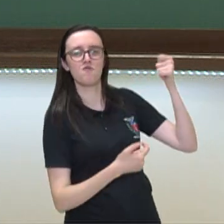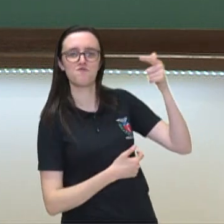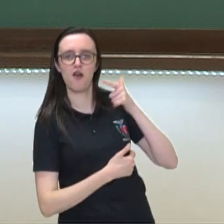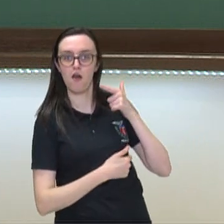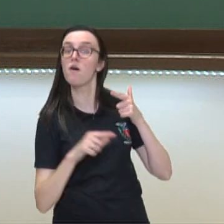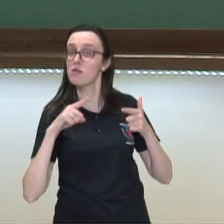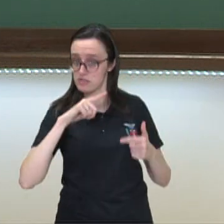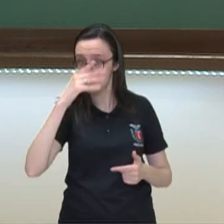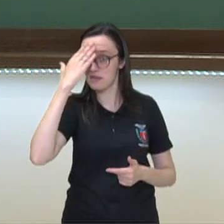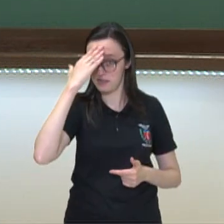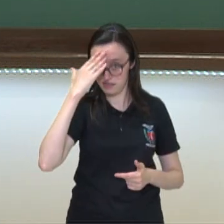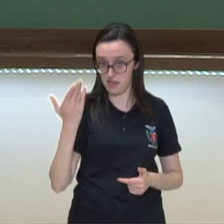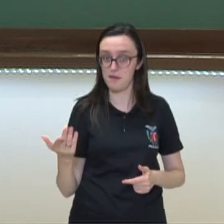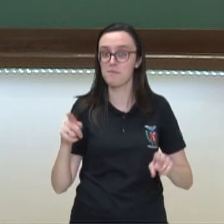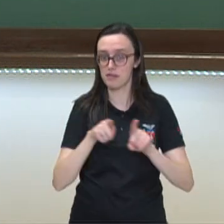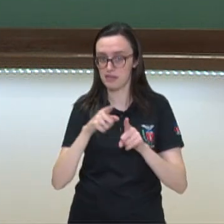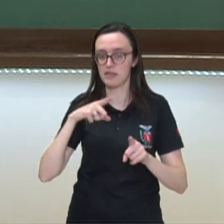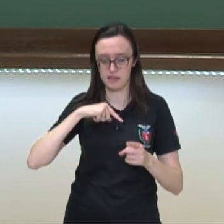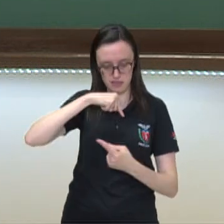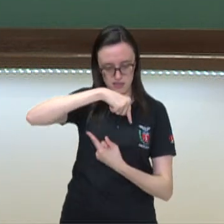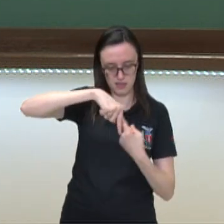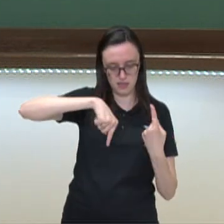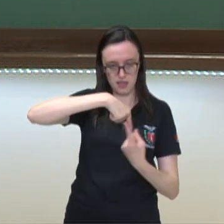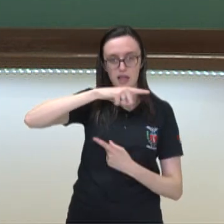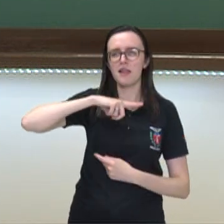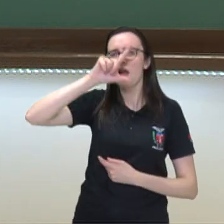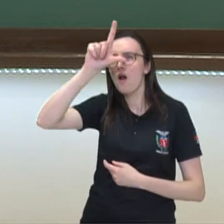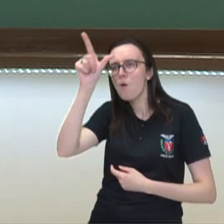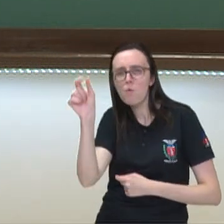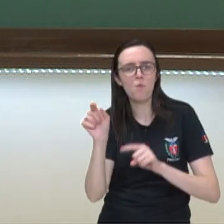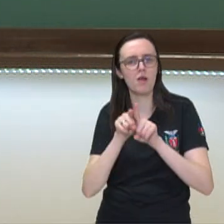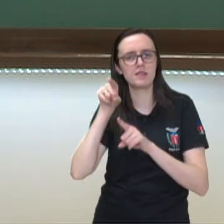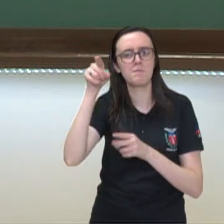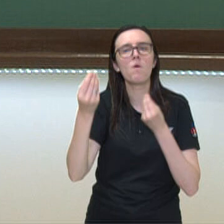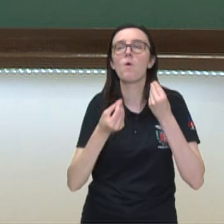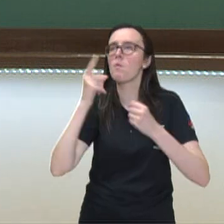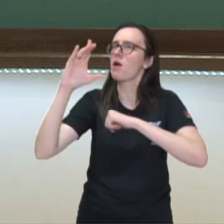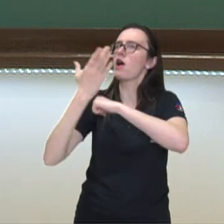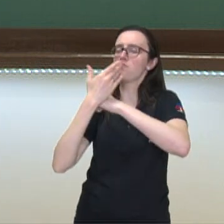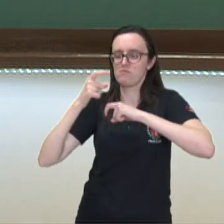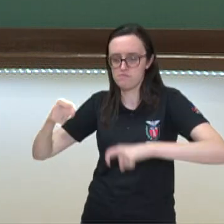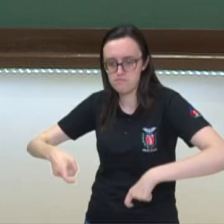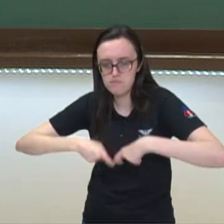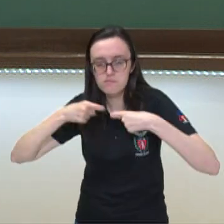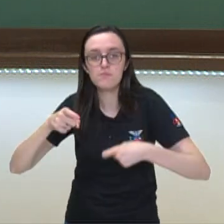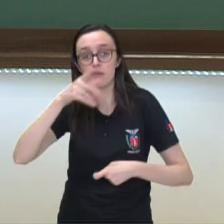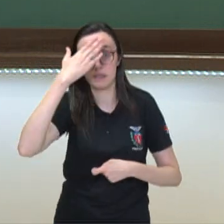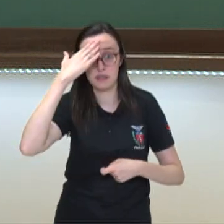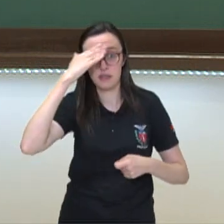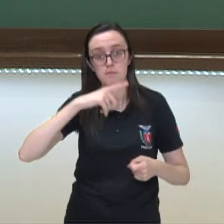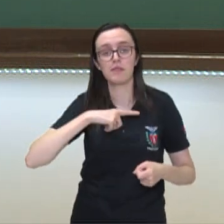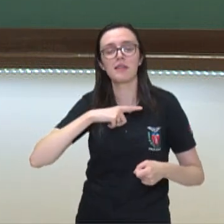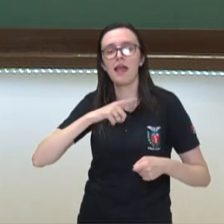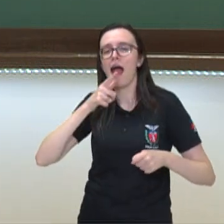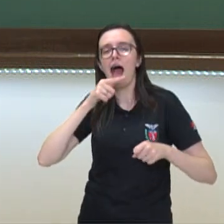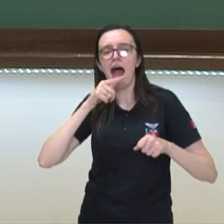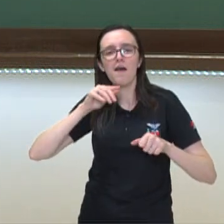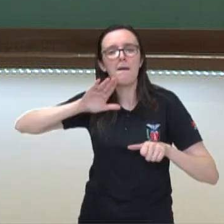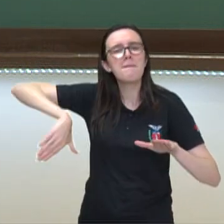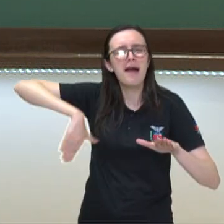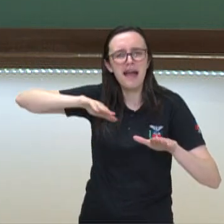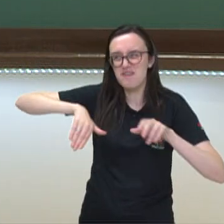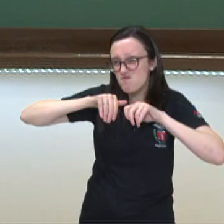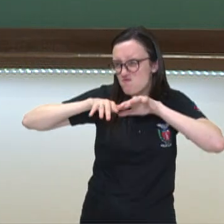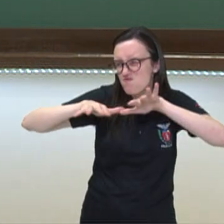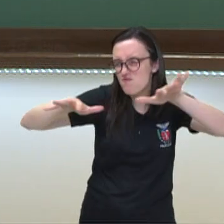Terra, que acompanham esse movimento da Terra, ajudam nas colheitas, as marés também, a subida e a descida da